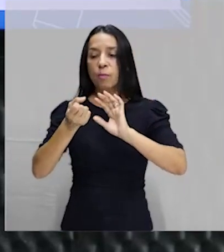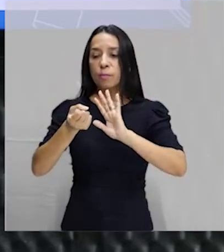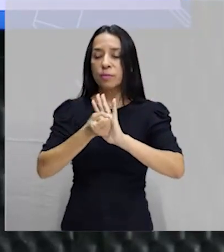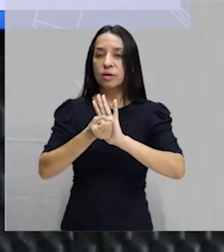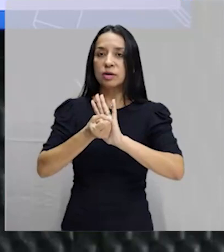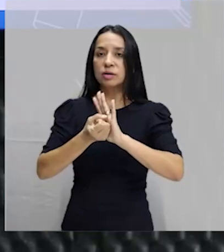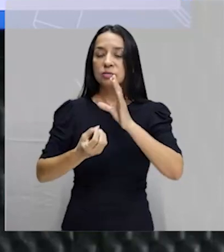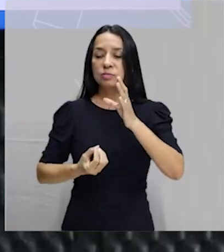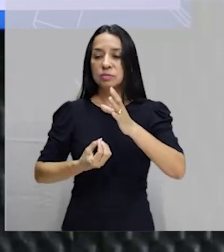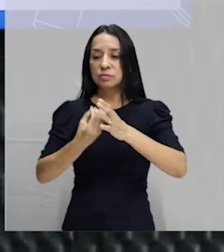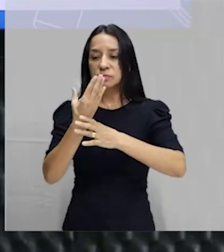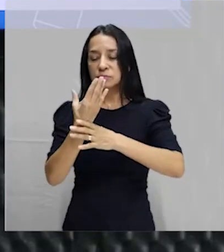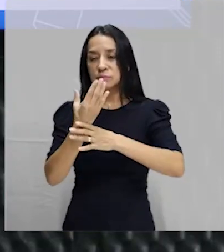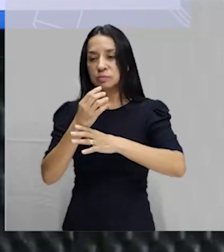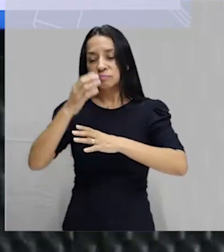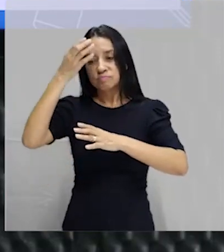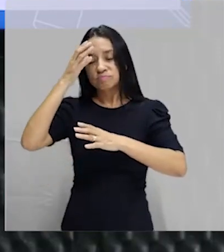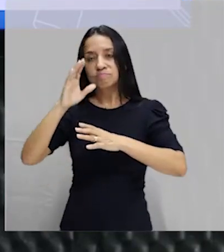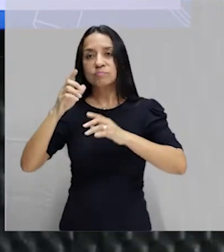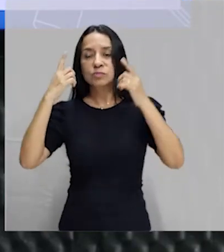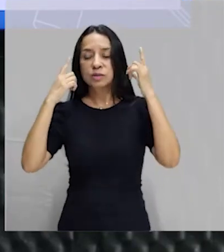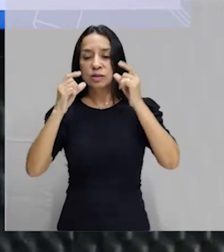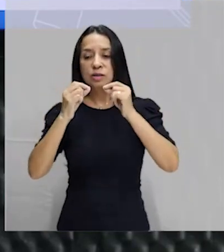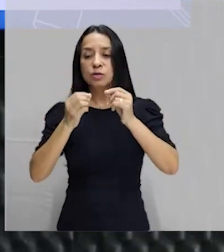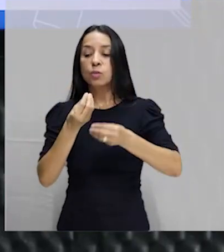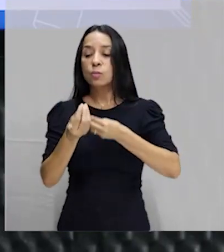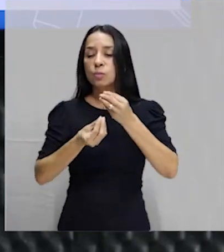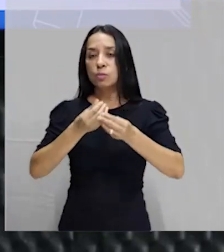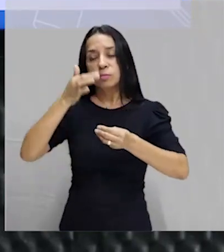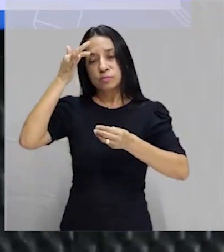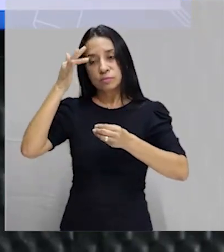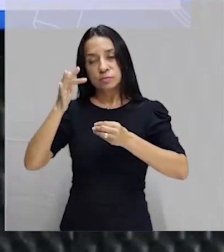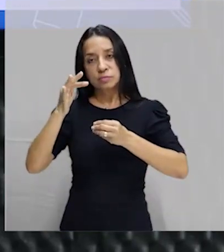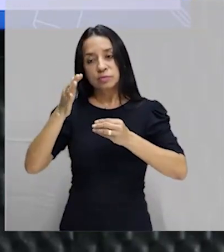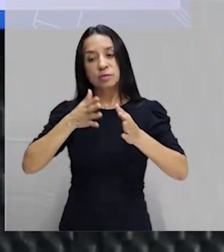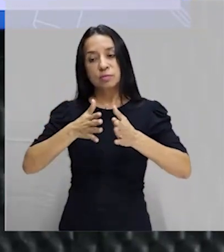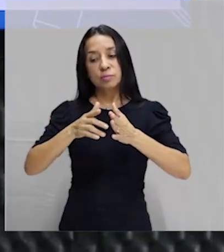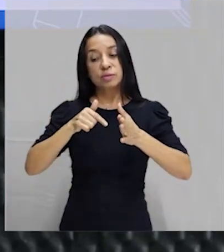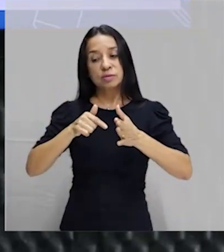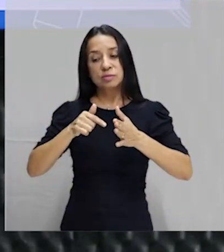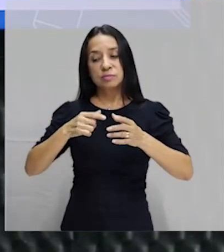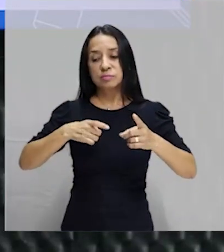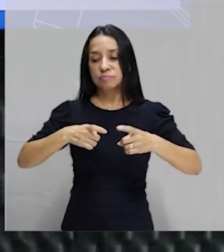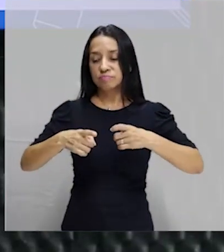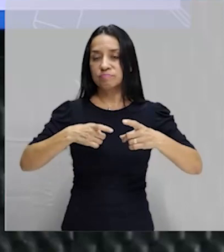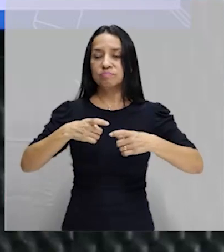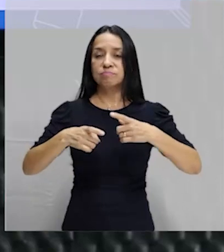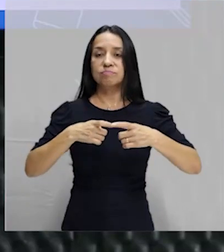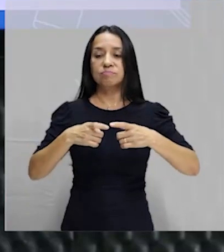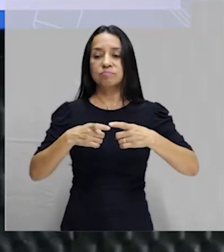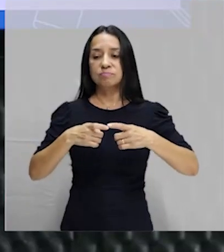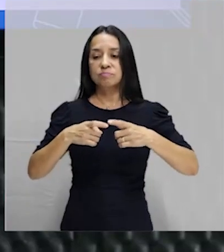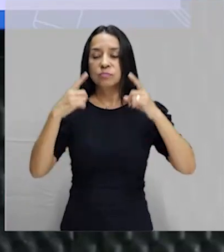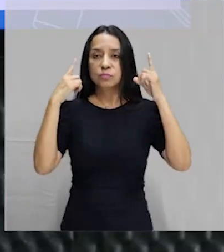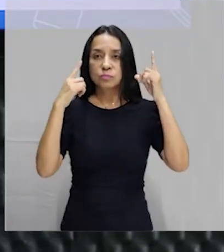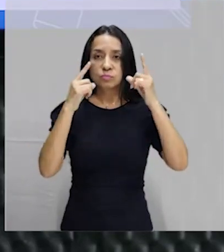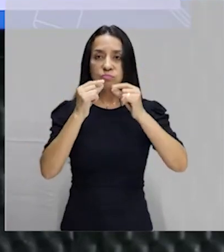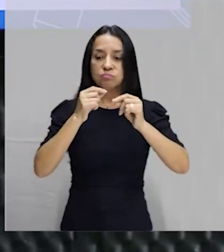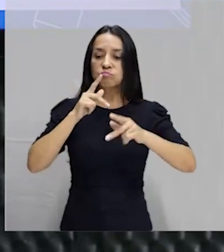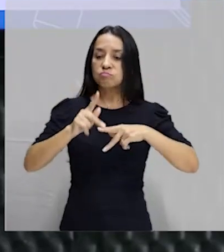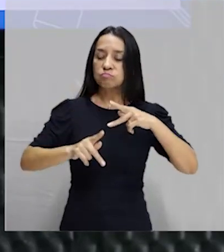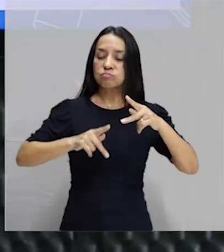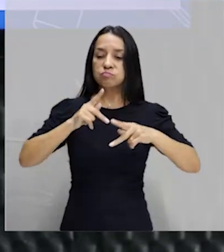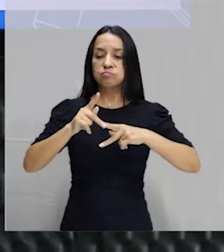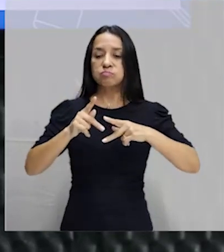grega, como a filosofia. Mas é preciso observar que esse período foi um período de guerras. Os gregos entraram